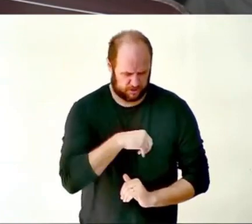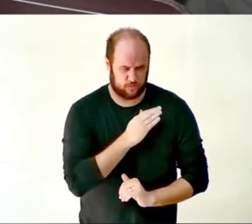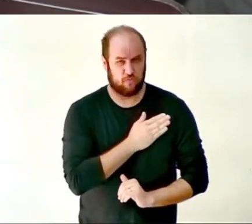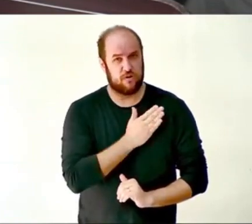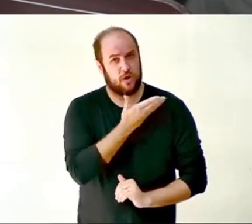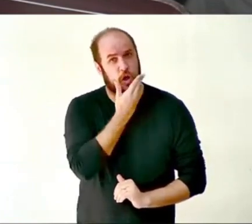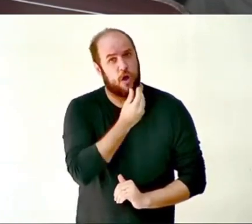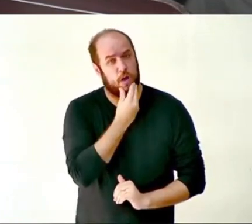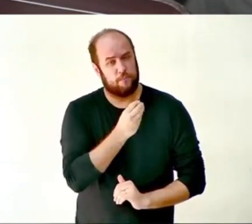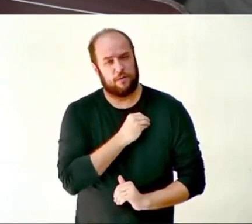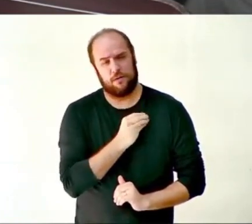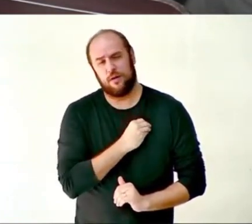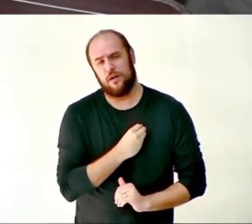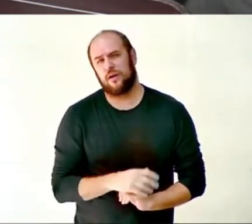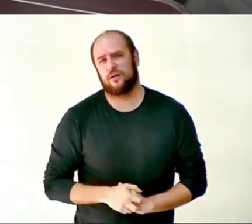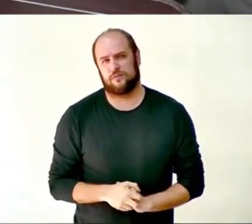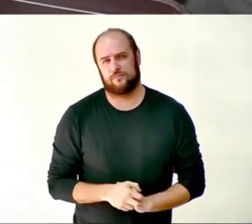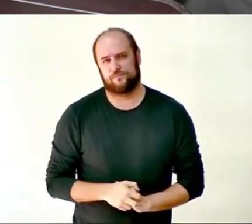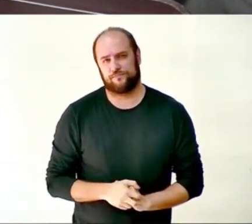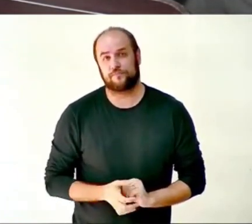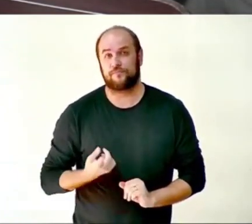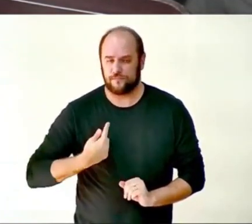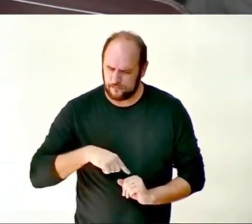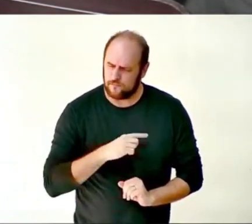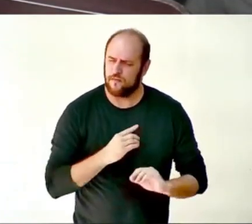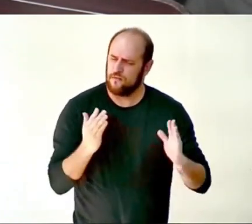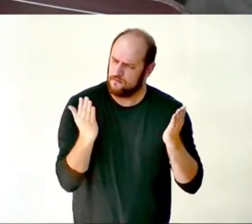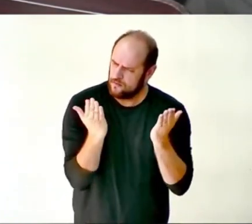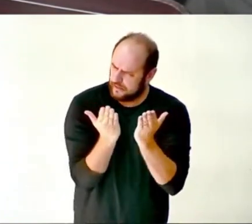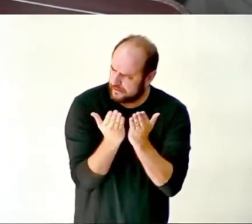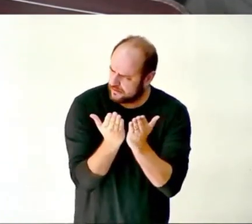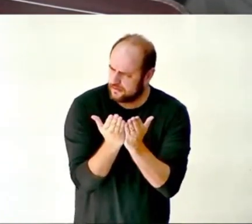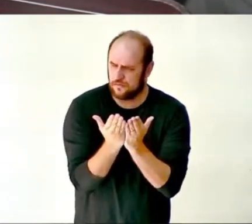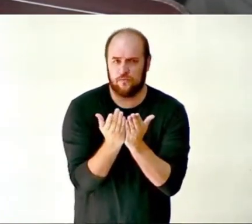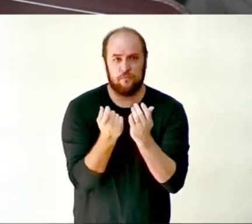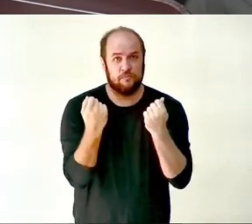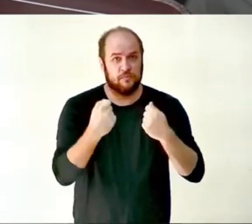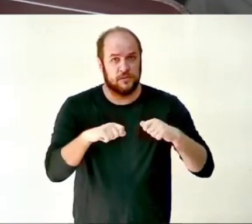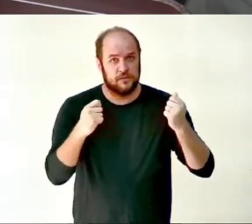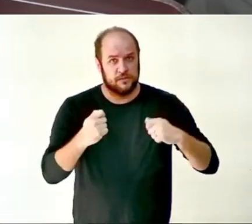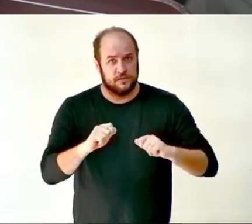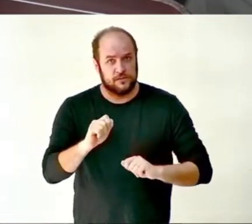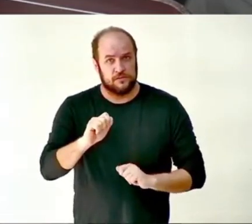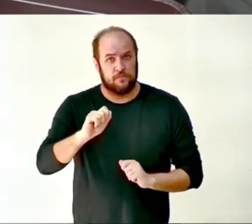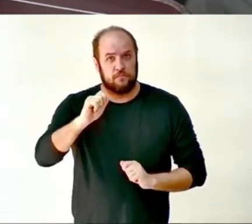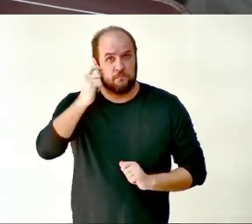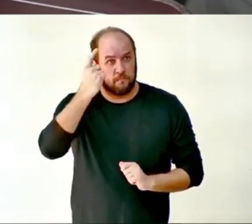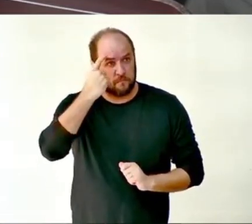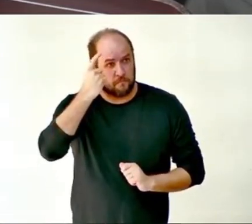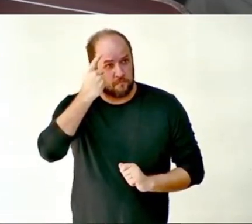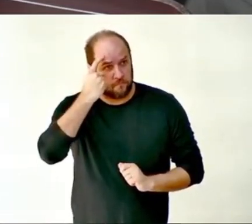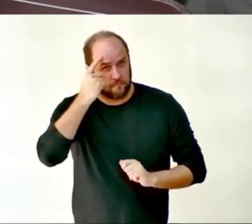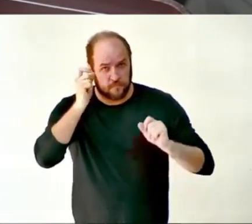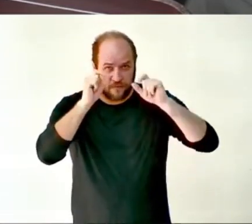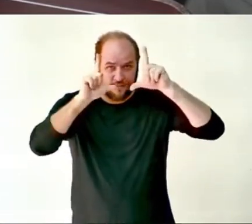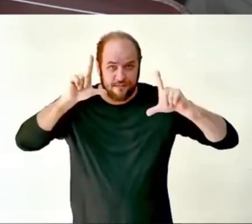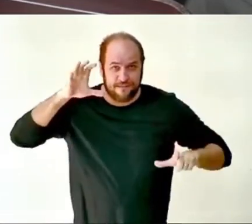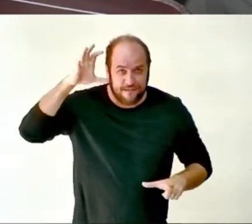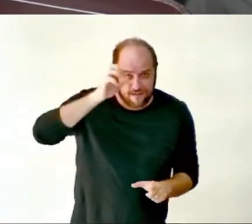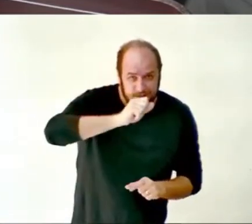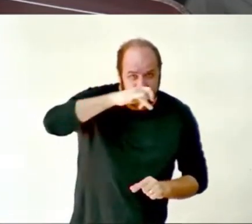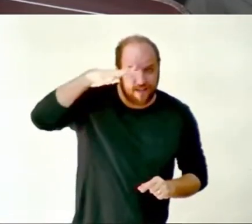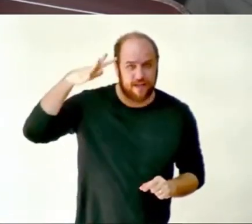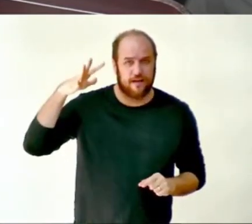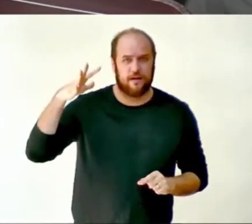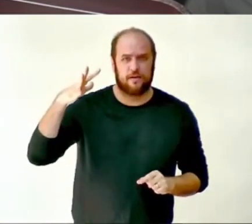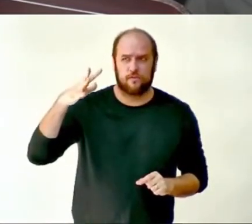Então é esperado dos cristãos uma sobriedade para ver que este mundo decadente decairá cada vez